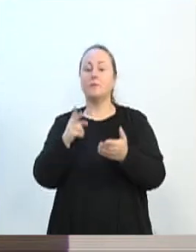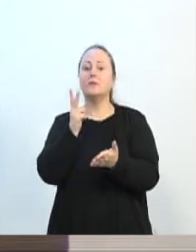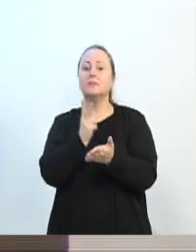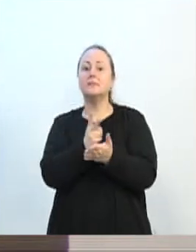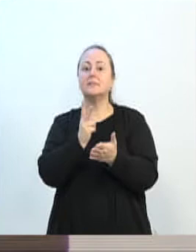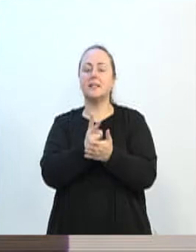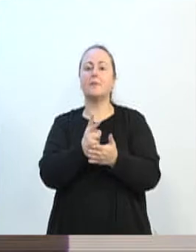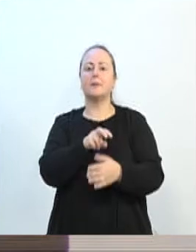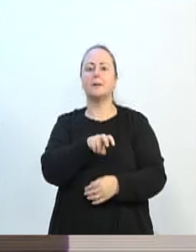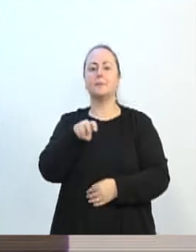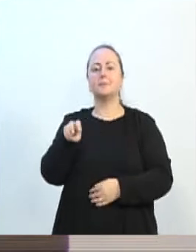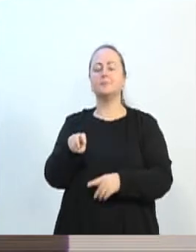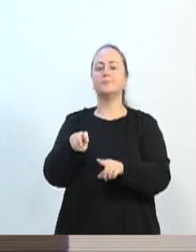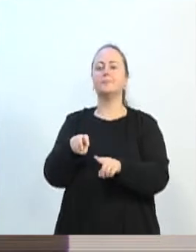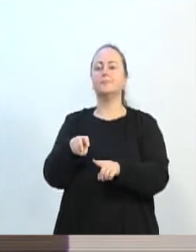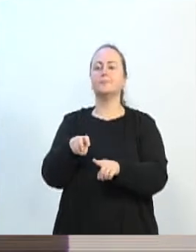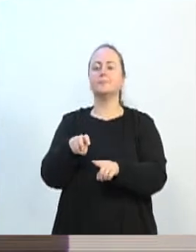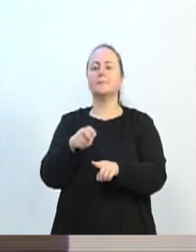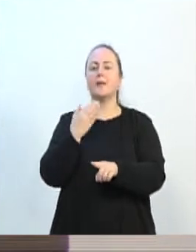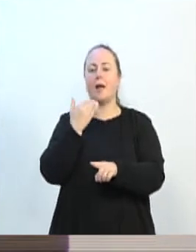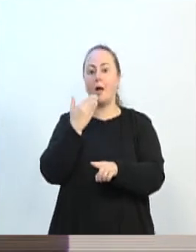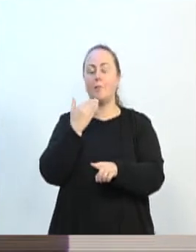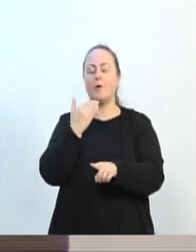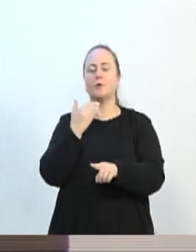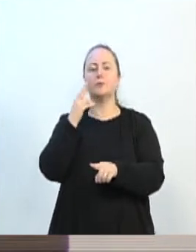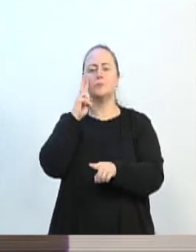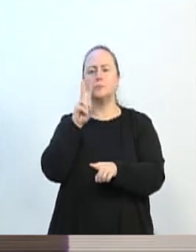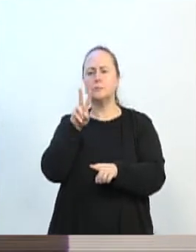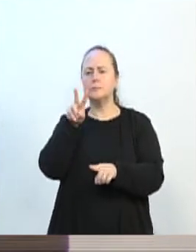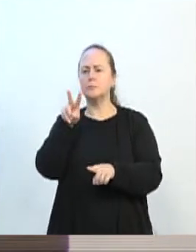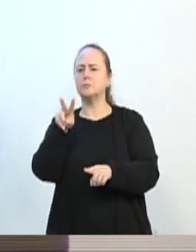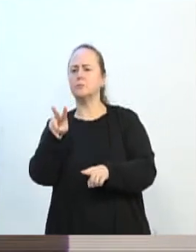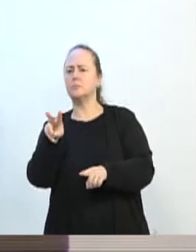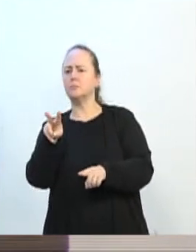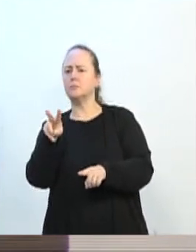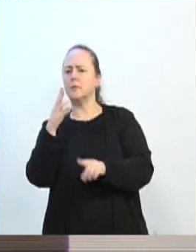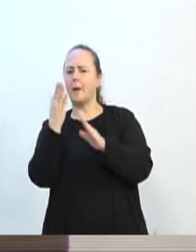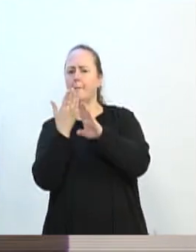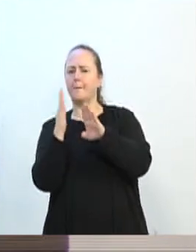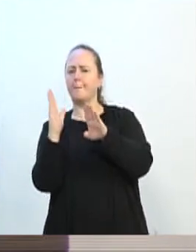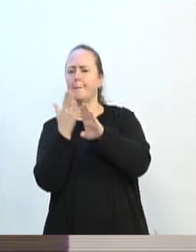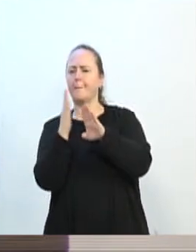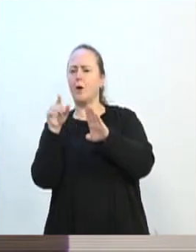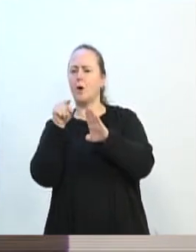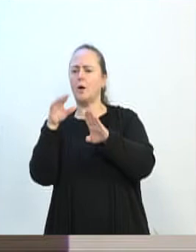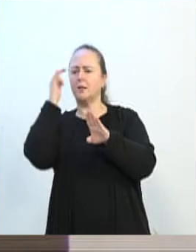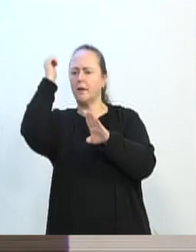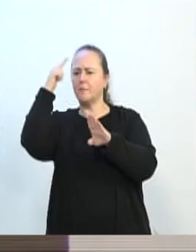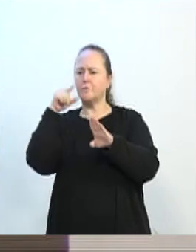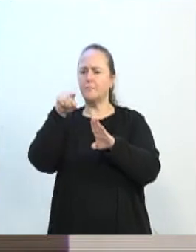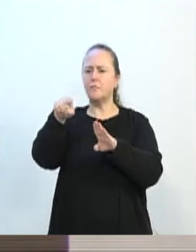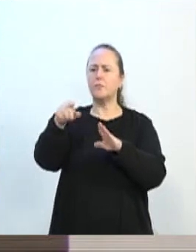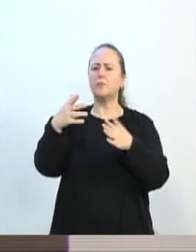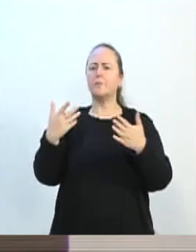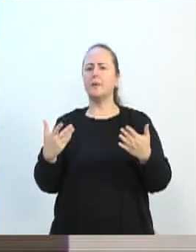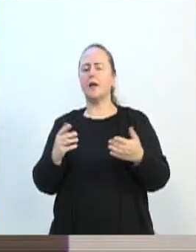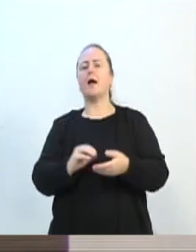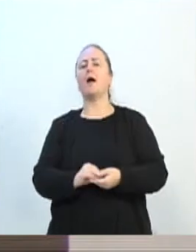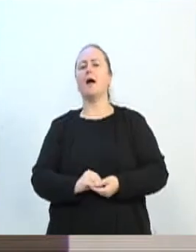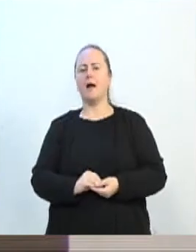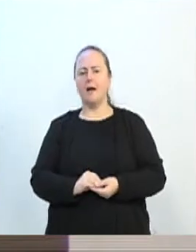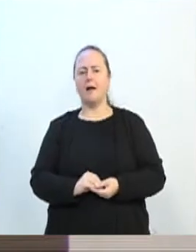e ia para a varanda do seu apartamento, de onde conseguia ver a porta da sala na FURB, onde as atividades aconteciam,